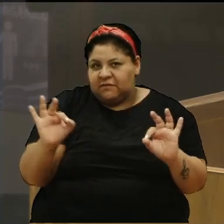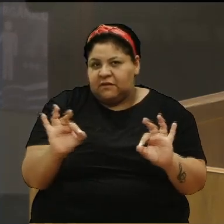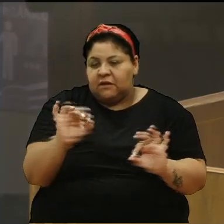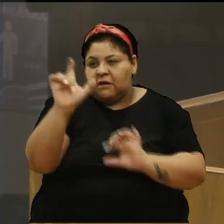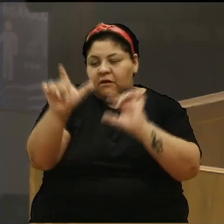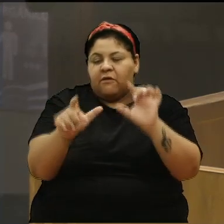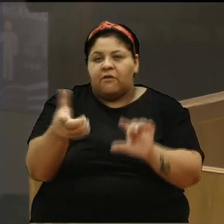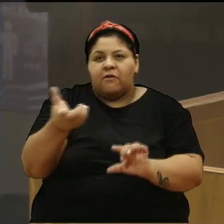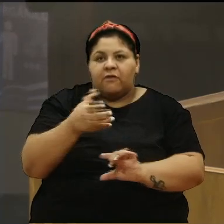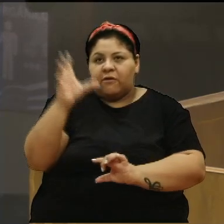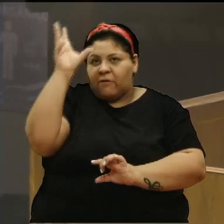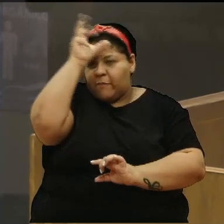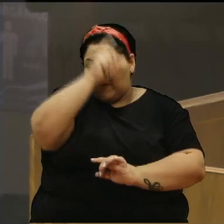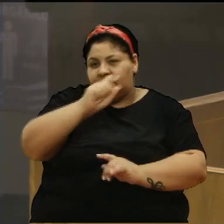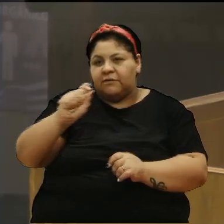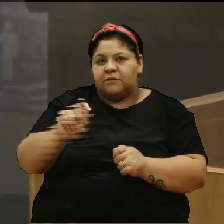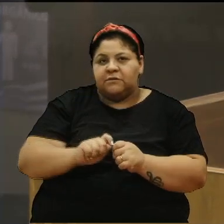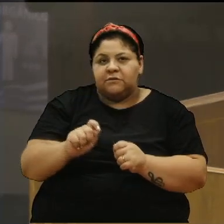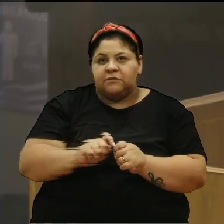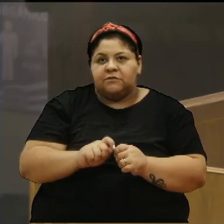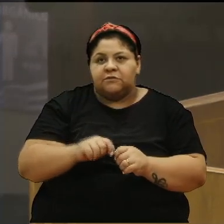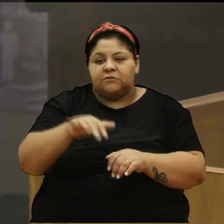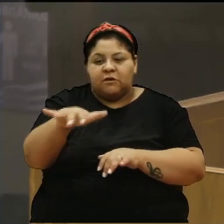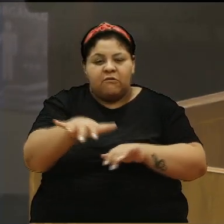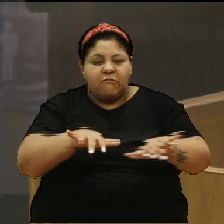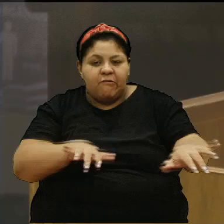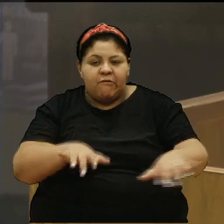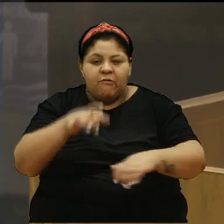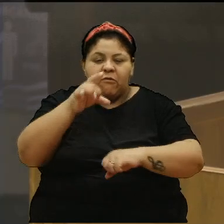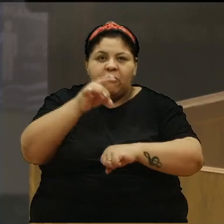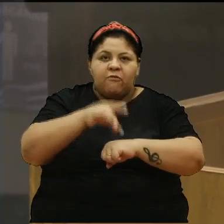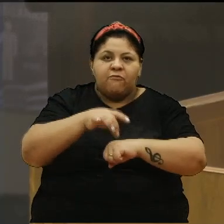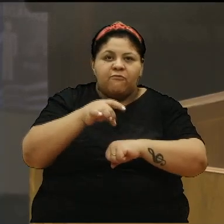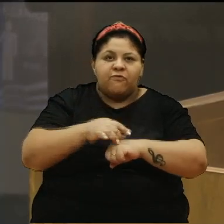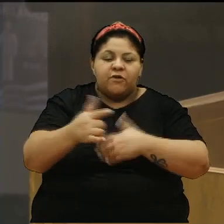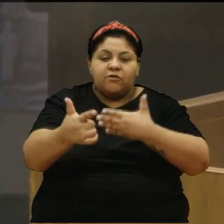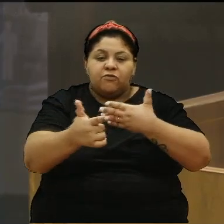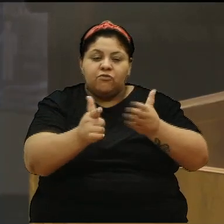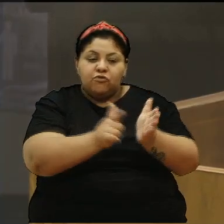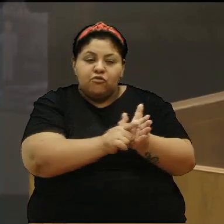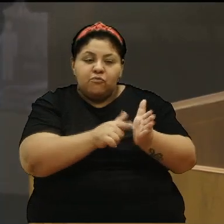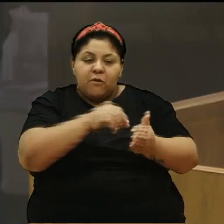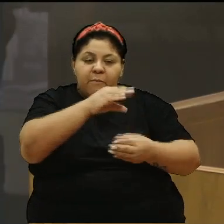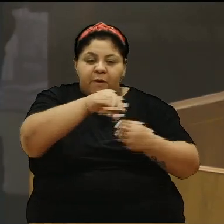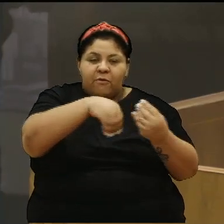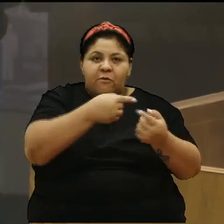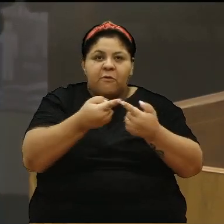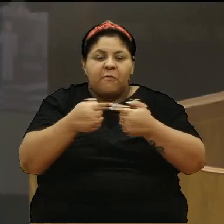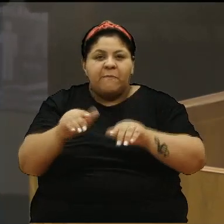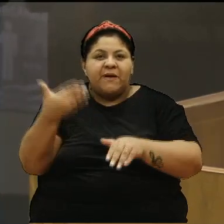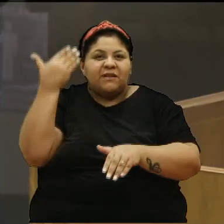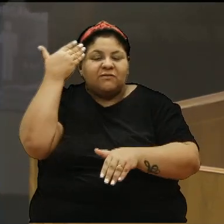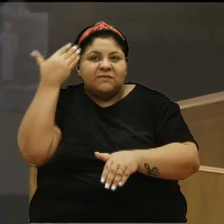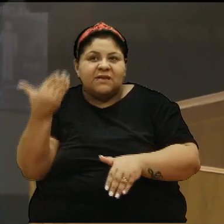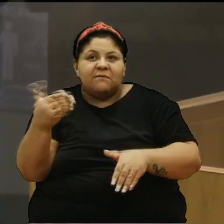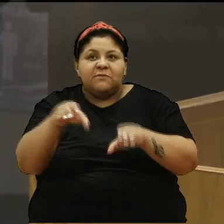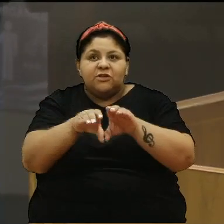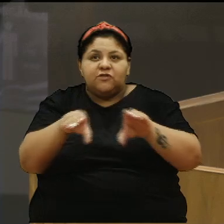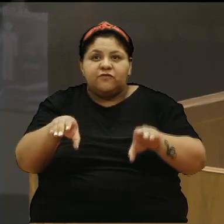querem aprender a fazer a separação do vidro, do papel, do plástico, mas não aprenderam a separar o orgânico do